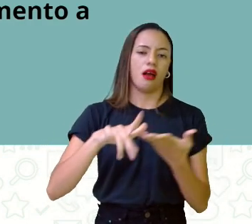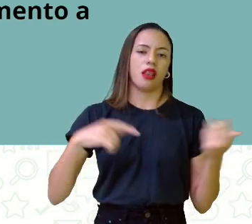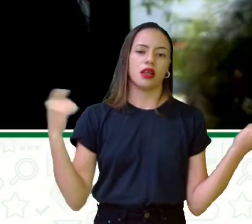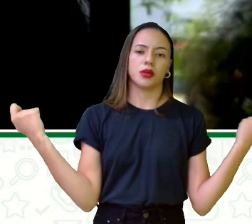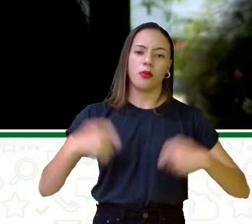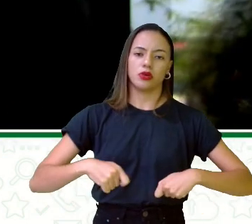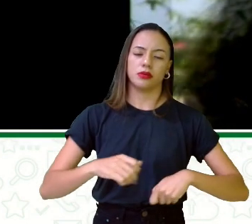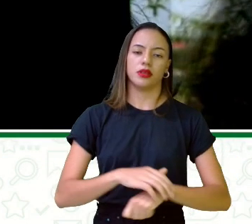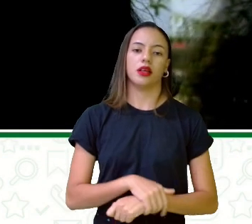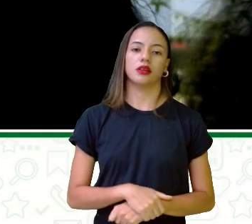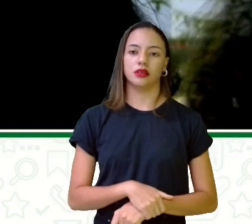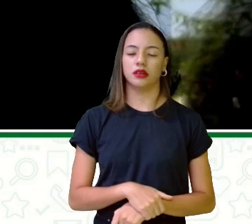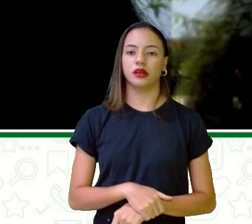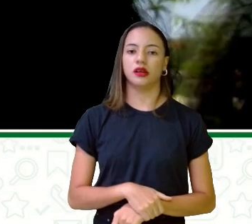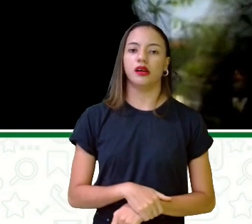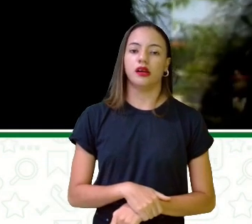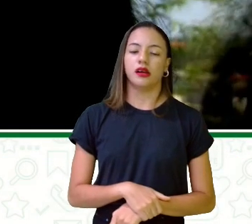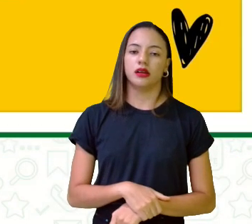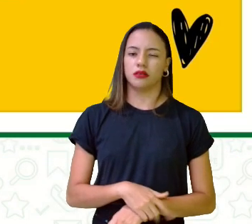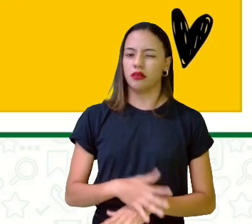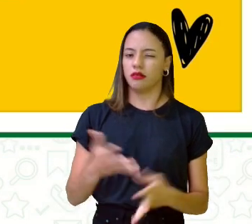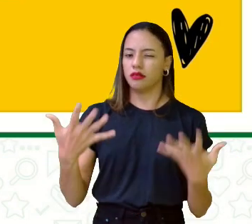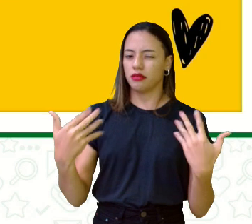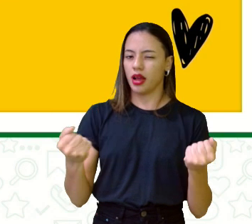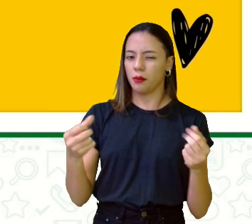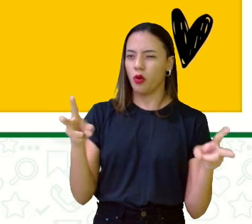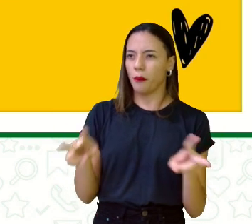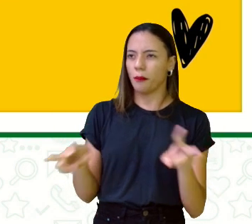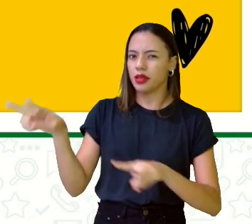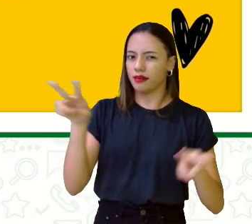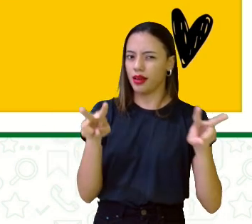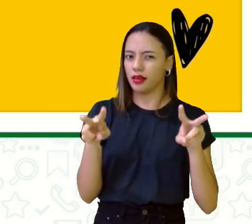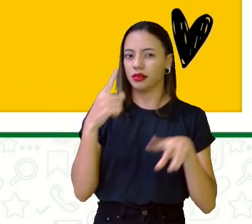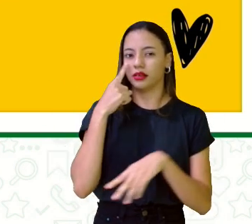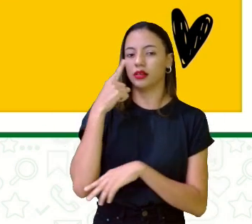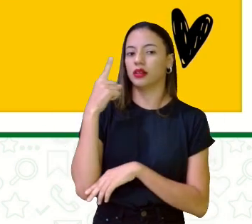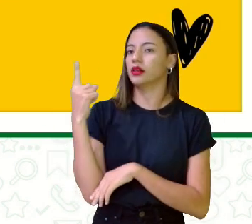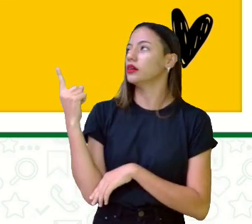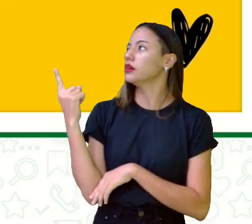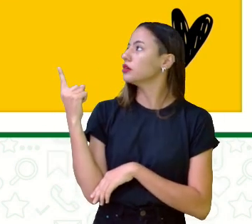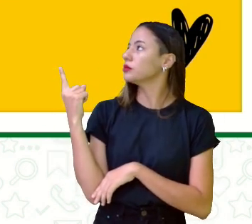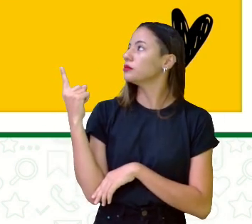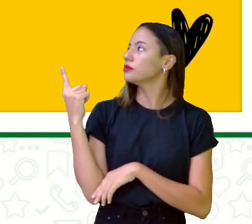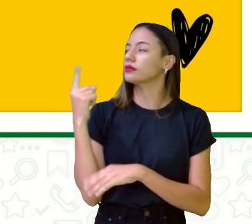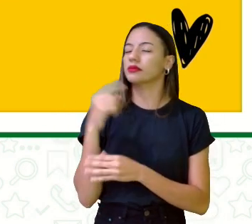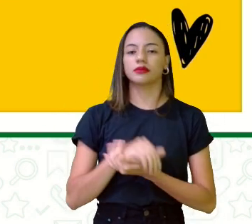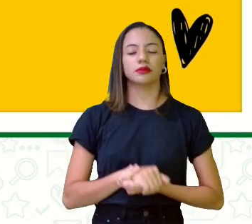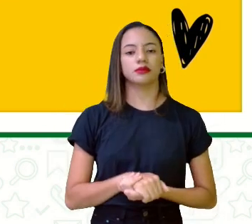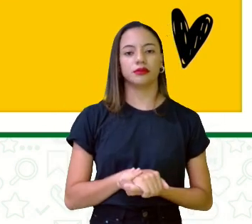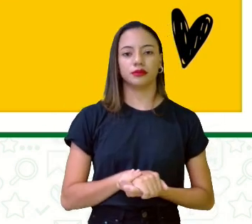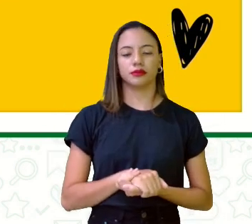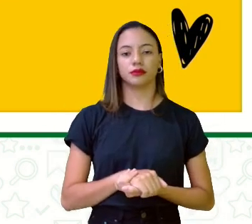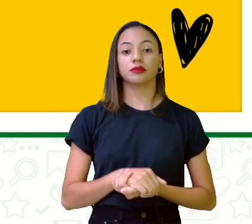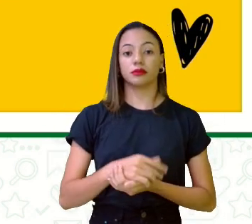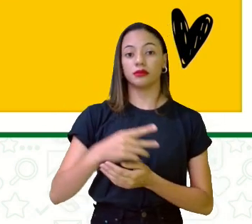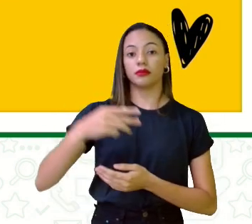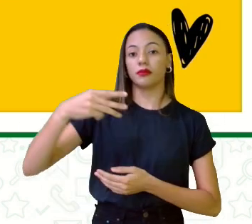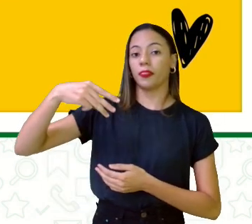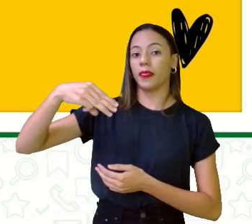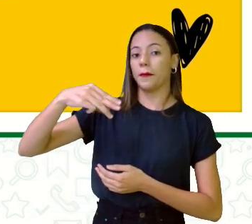possibilidades. Vamos observar os exemplos? Então, observem aqui, não é? Esse mapa